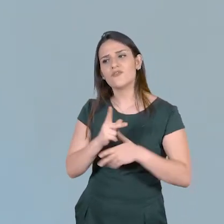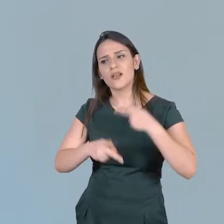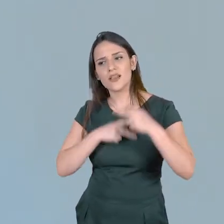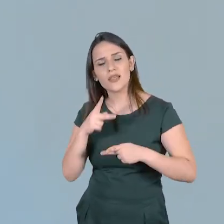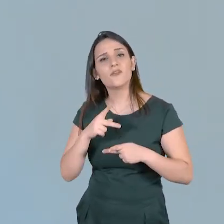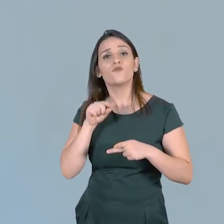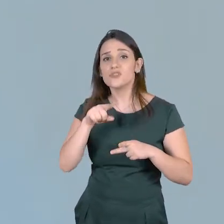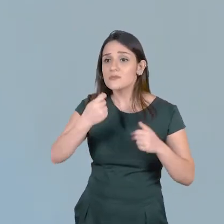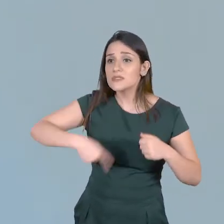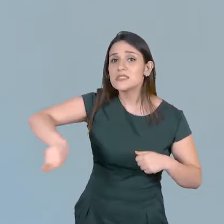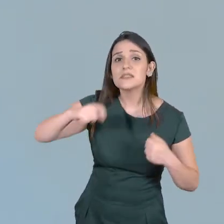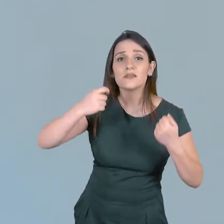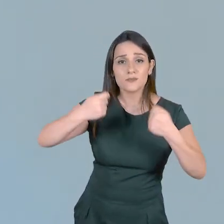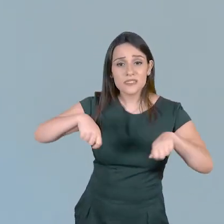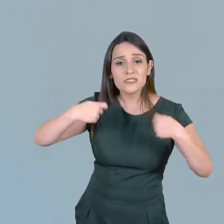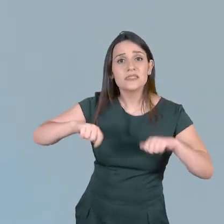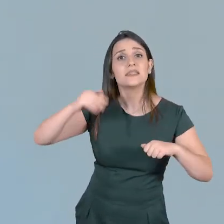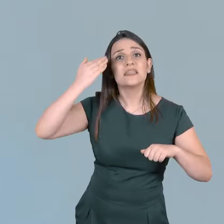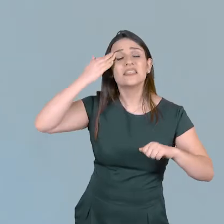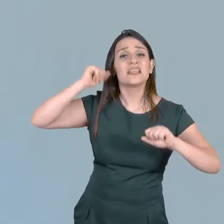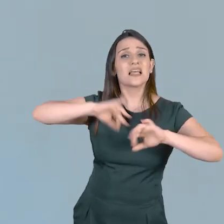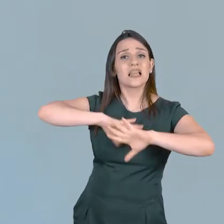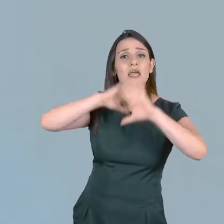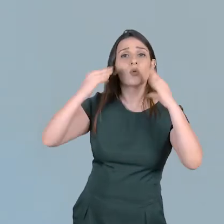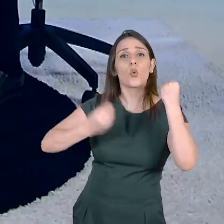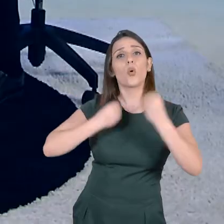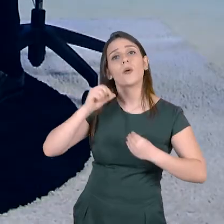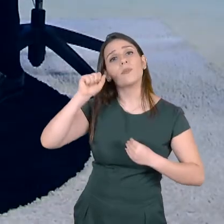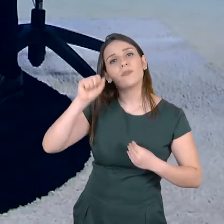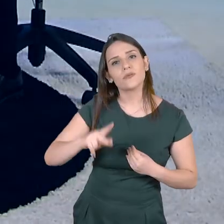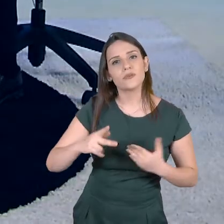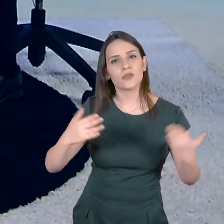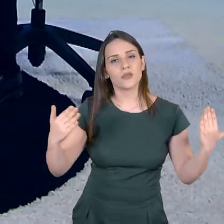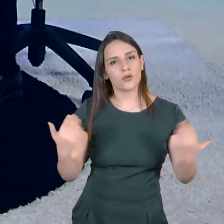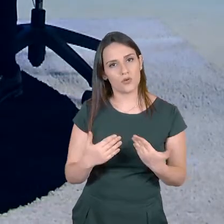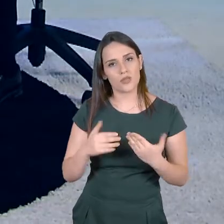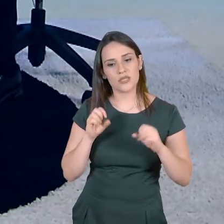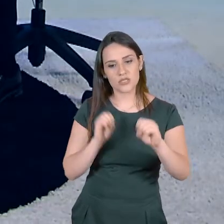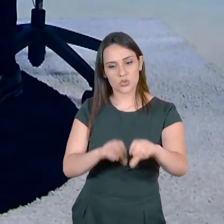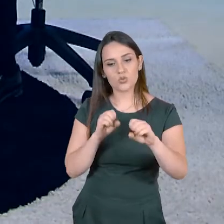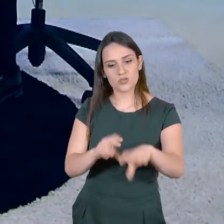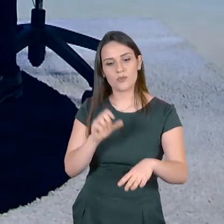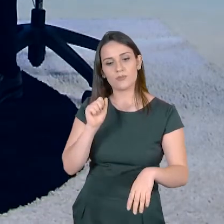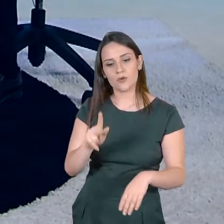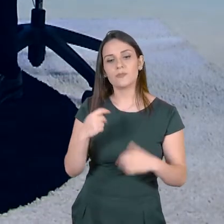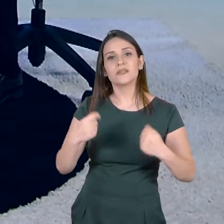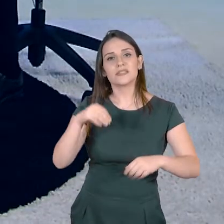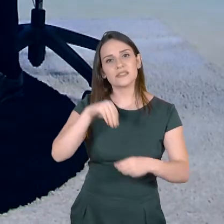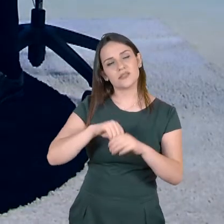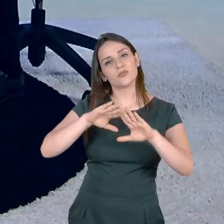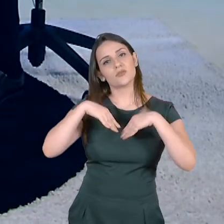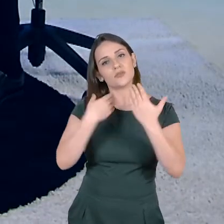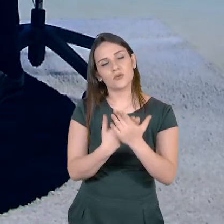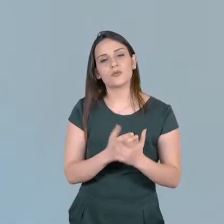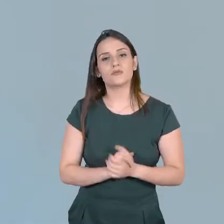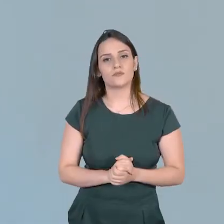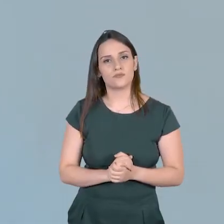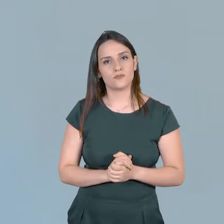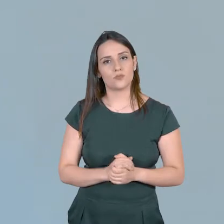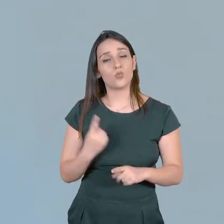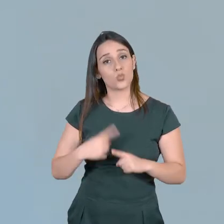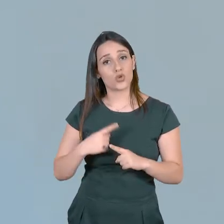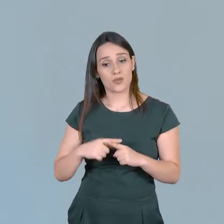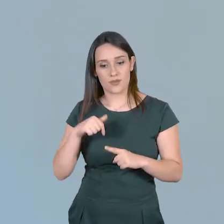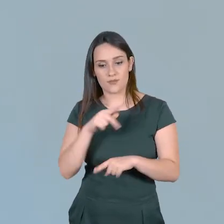precisam entender de previdência social. E eu acho que educação previdenciária tinha que estar nas escolas. Nós somos um país que não